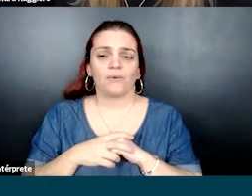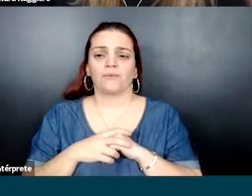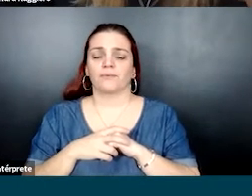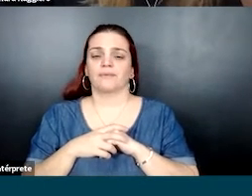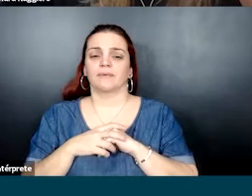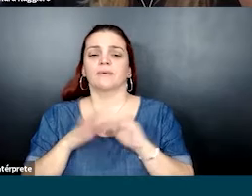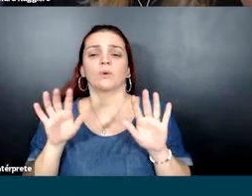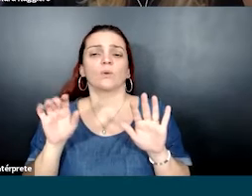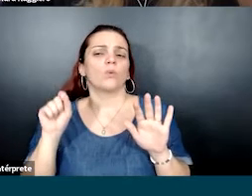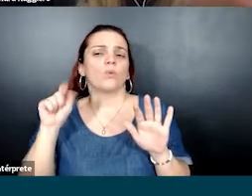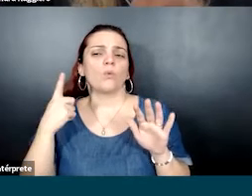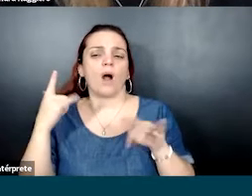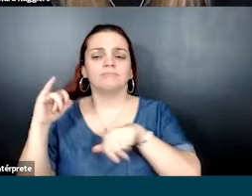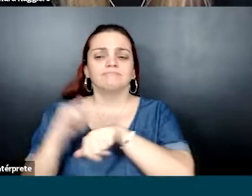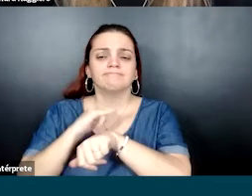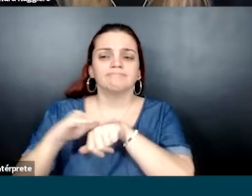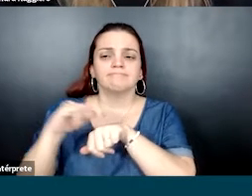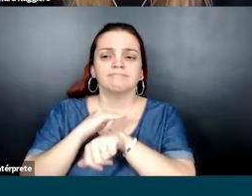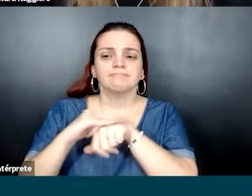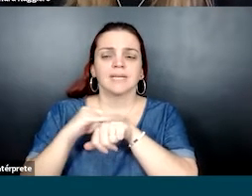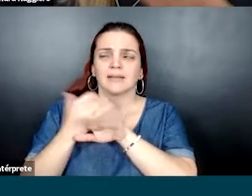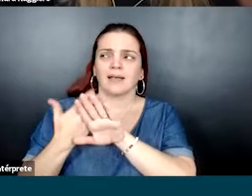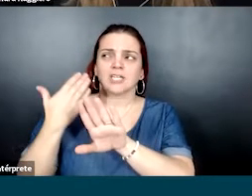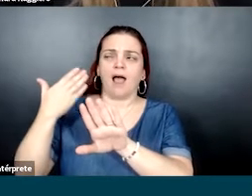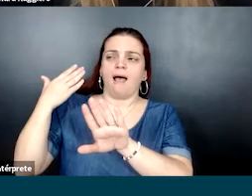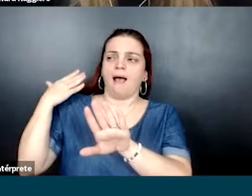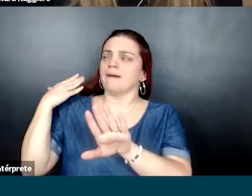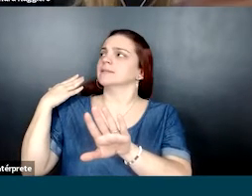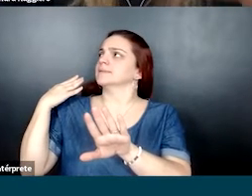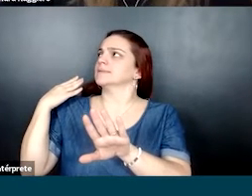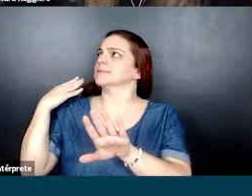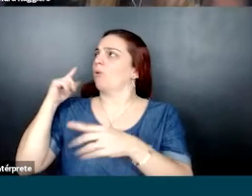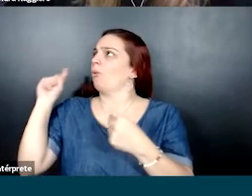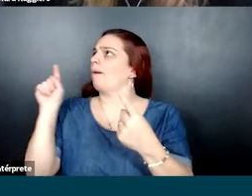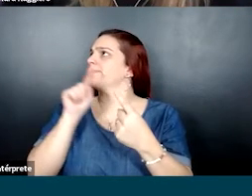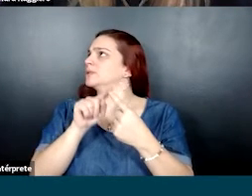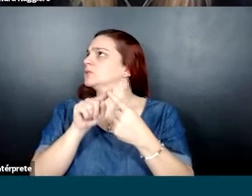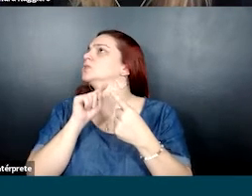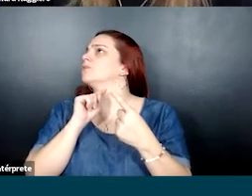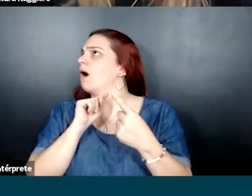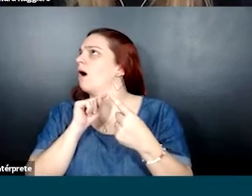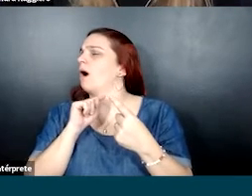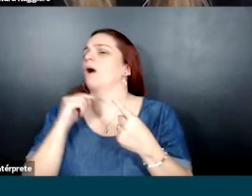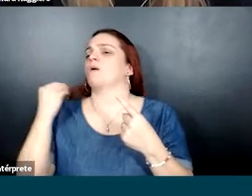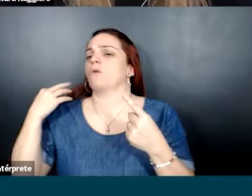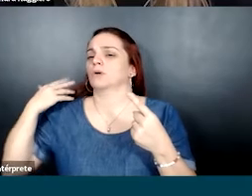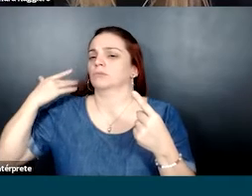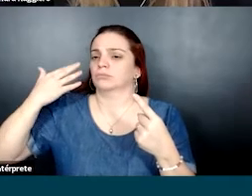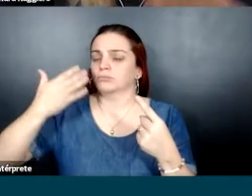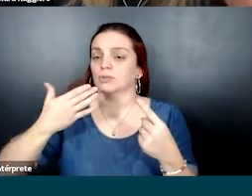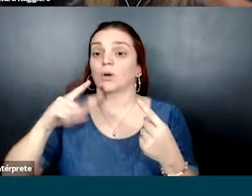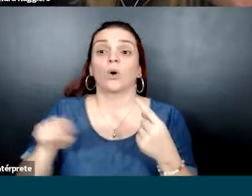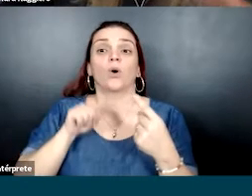resolver, qual estratégia foi definida lá no início ao qual esse projeto está totalmente